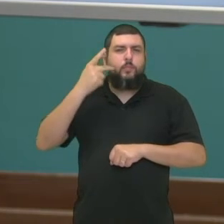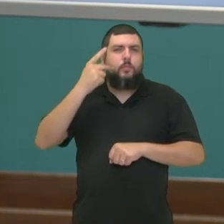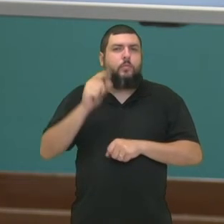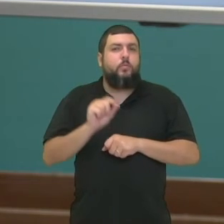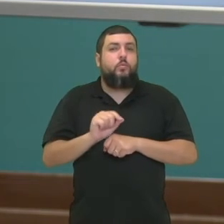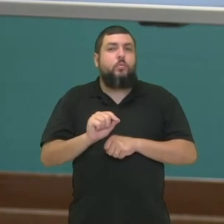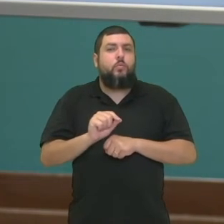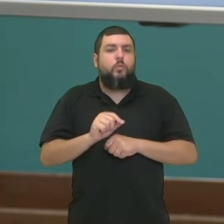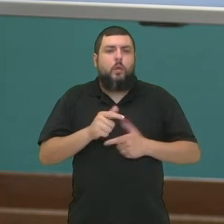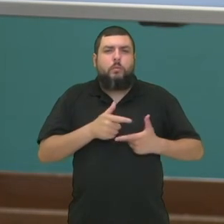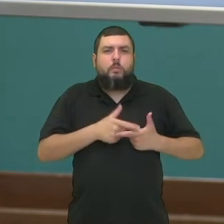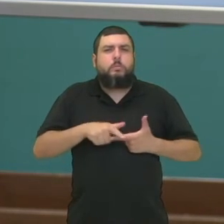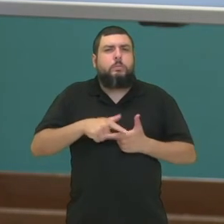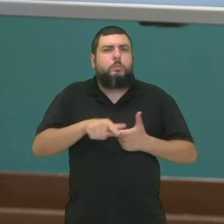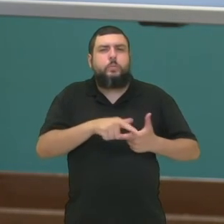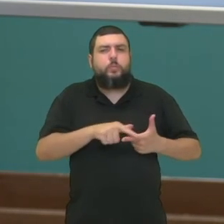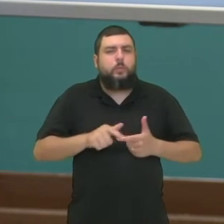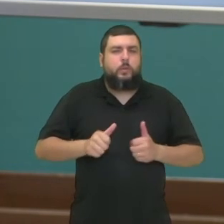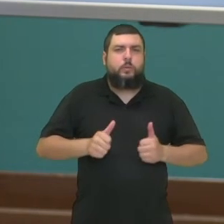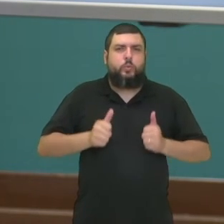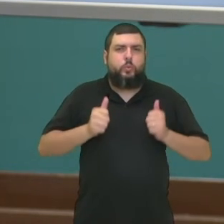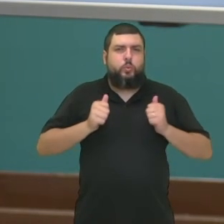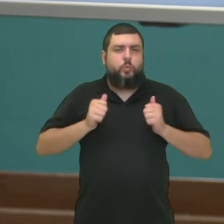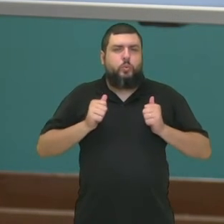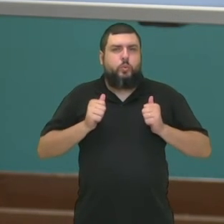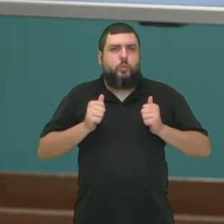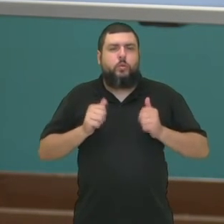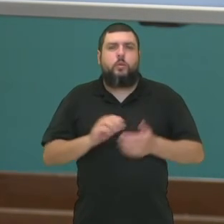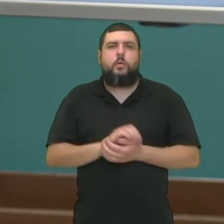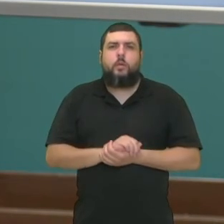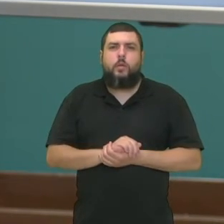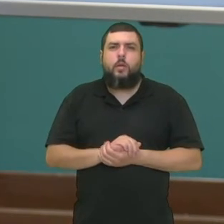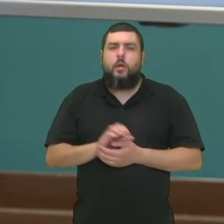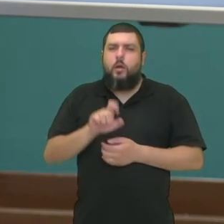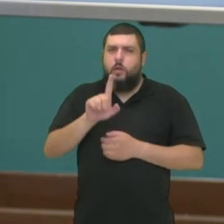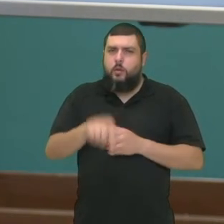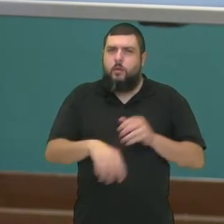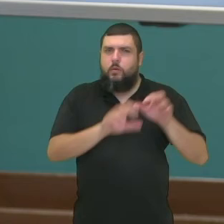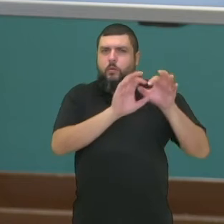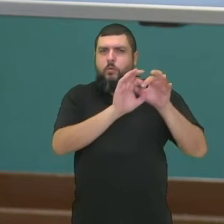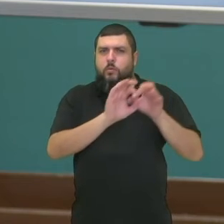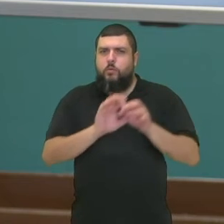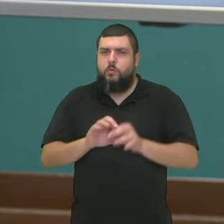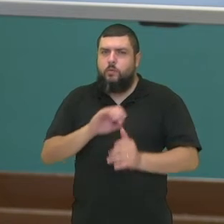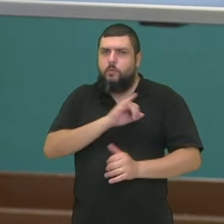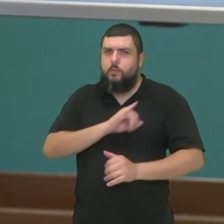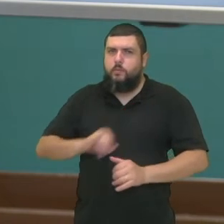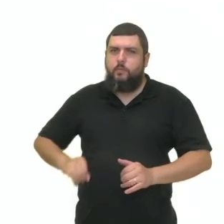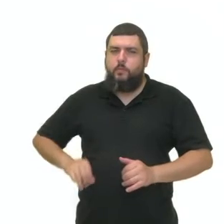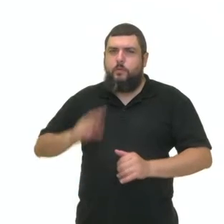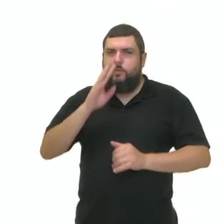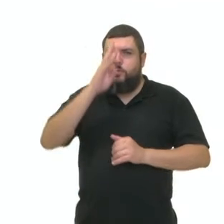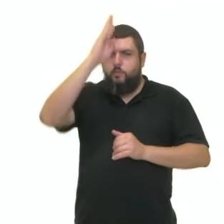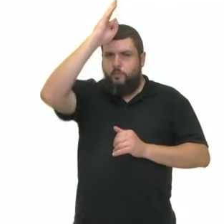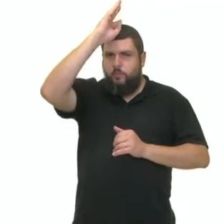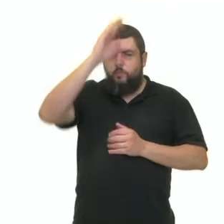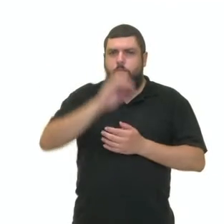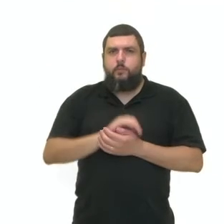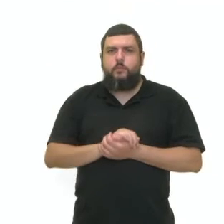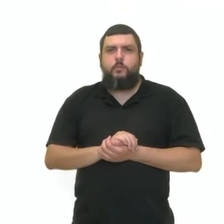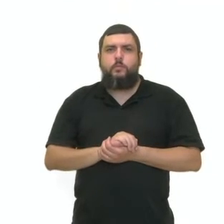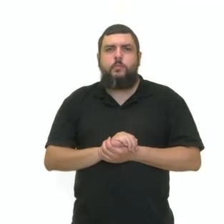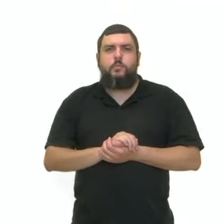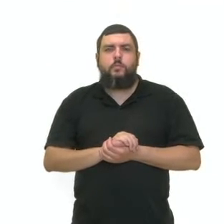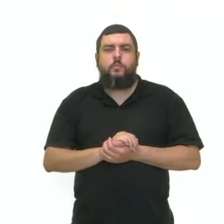luta totalmente associada ao contexto social da época do Império Romano. No Japão, nós temos o sumô, que